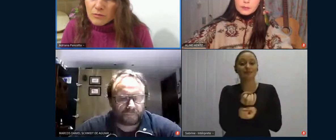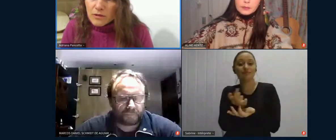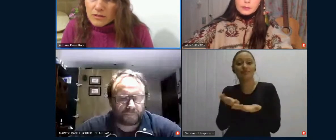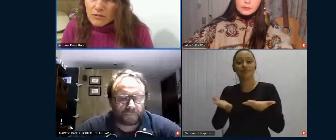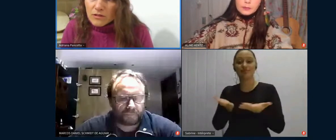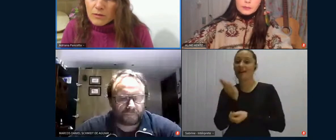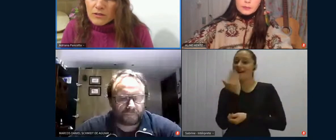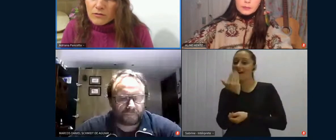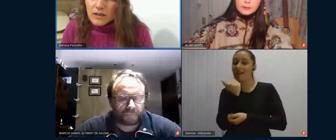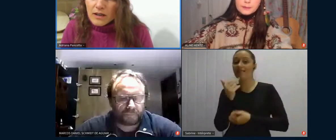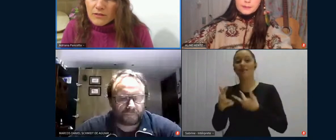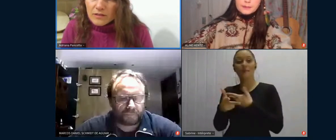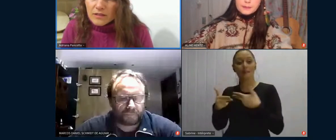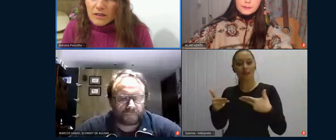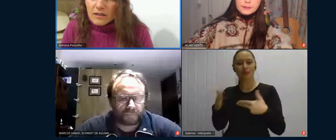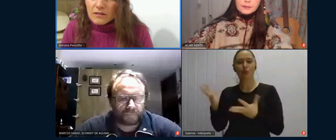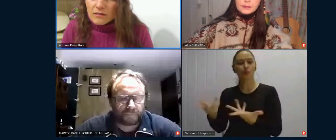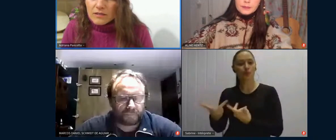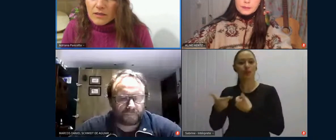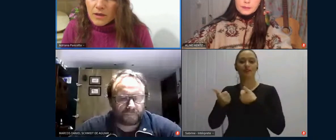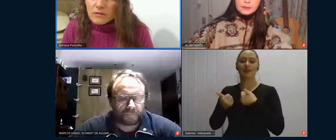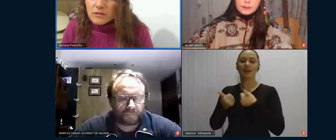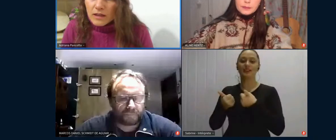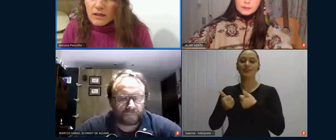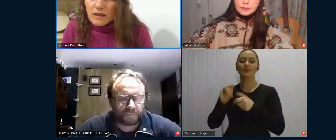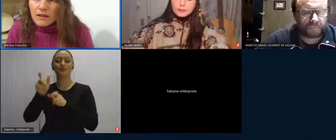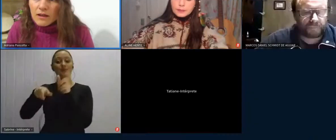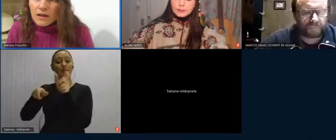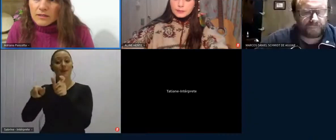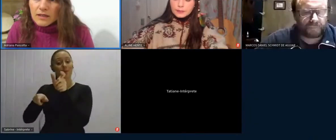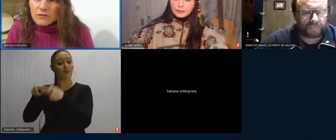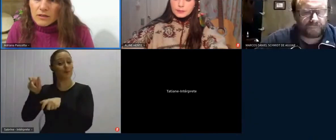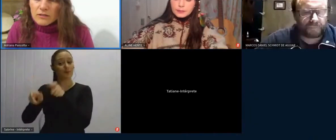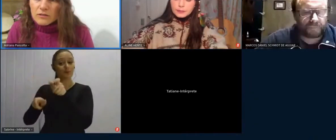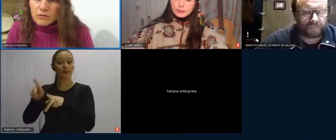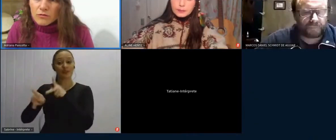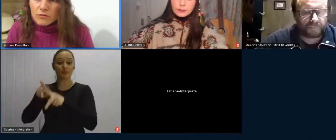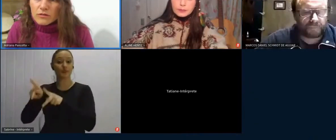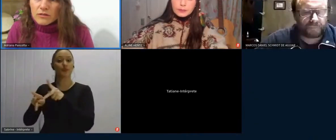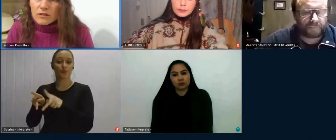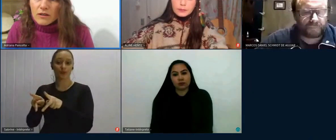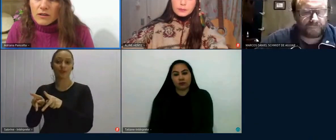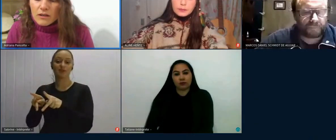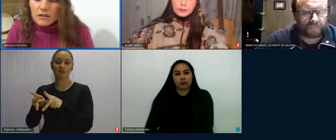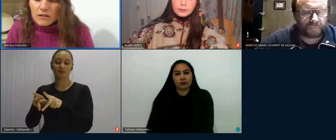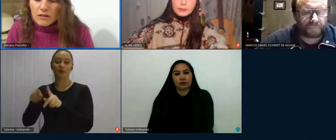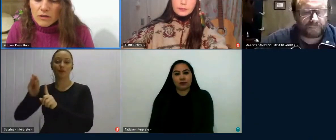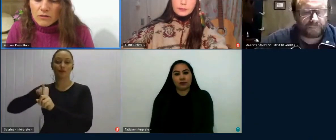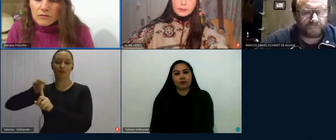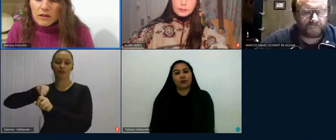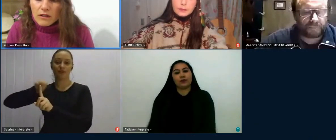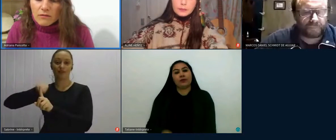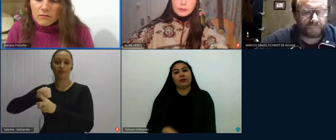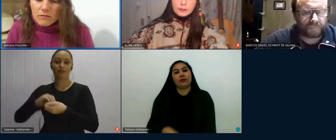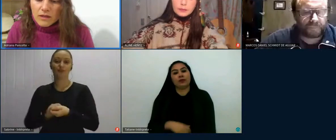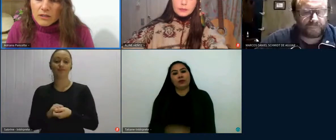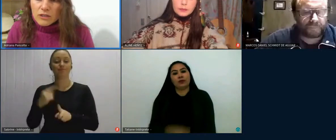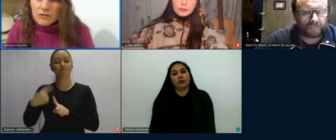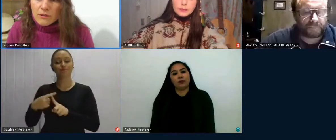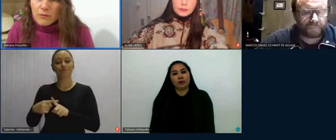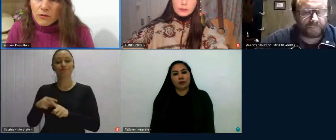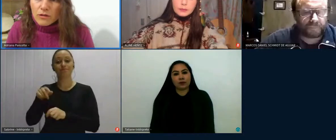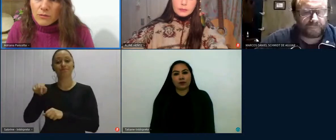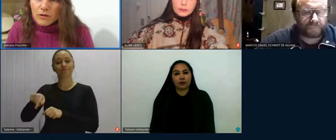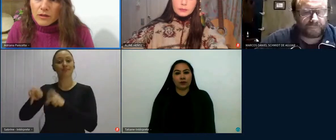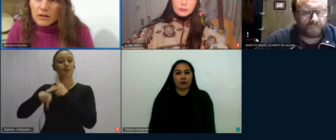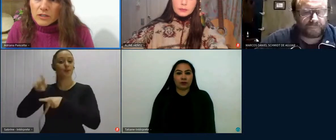qualidade, a essas populações mais vulneráveis, que são as que menos têm acesso a esses produtos. E, então, isso é uma